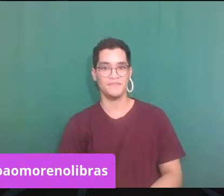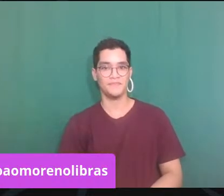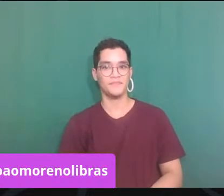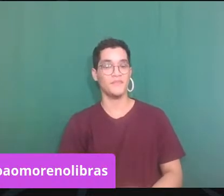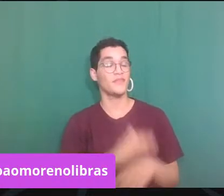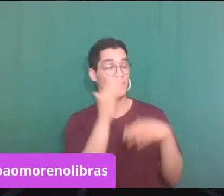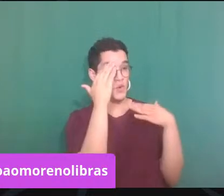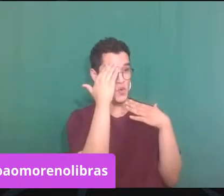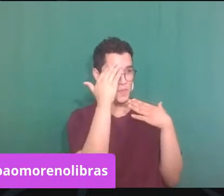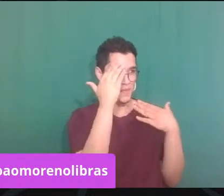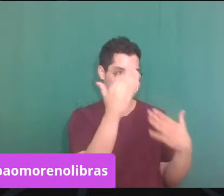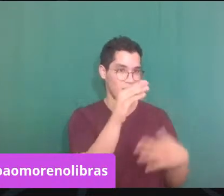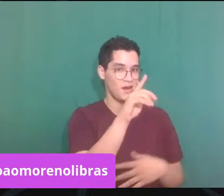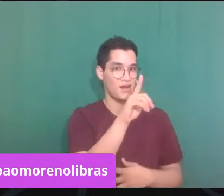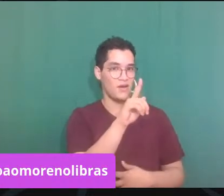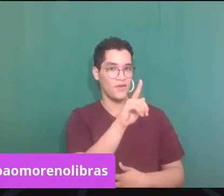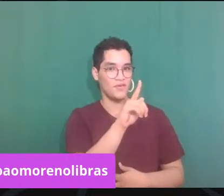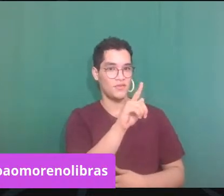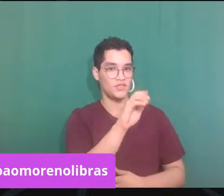pelas perguntas.